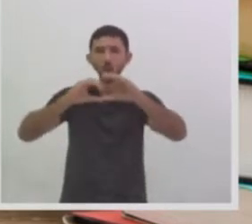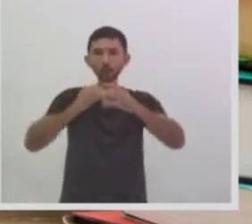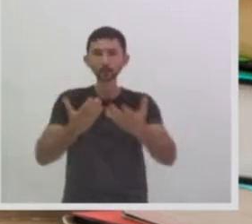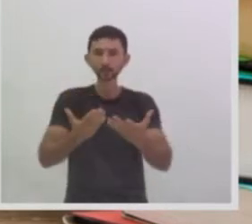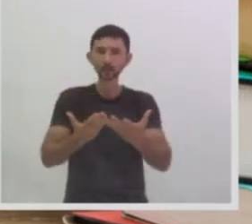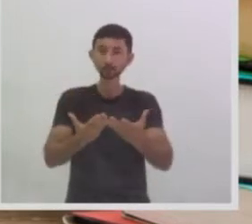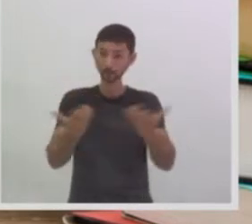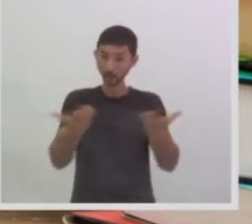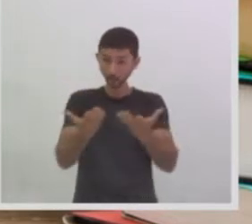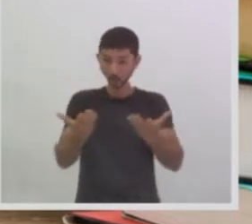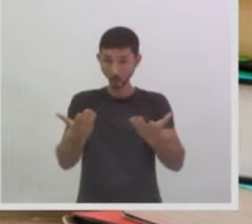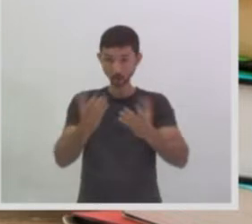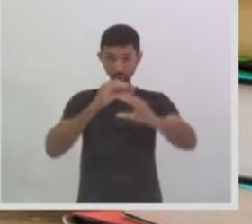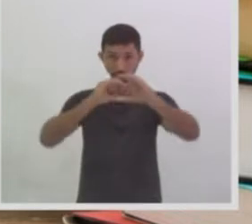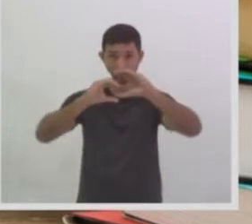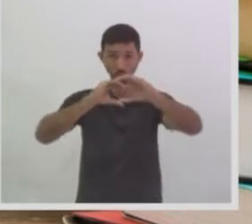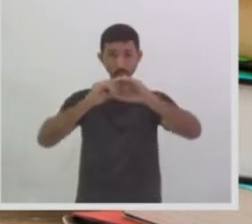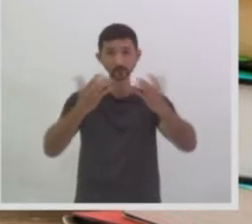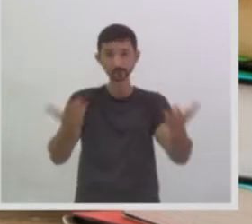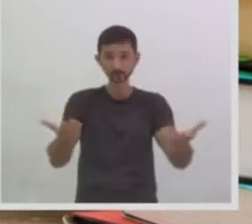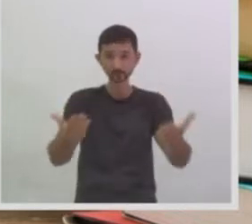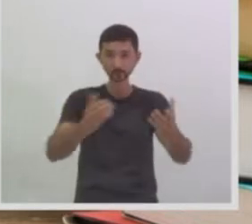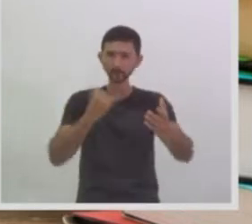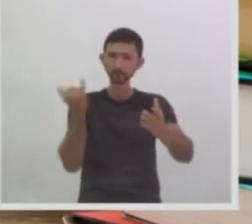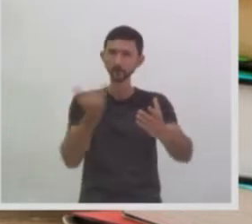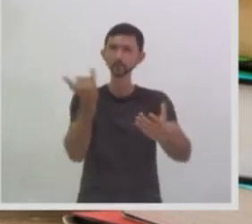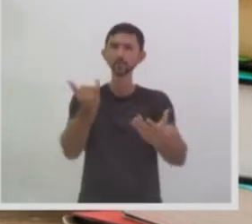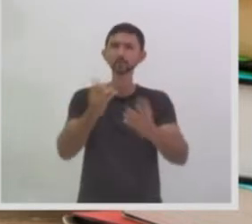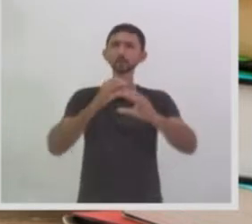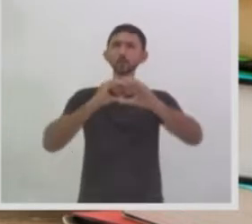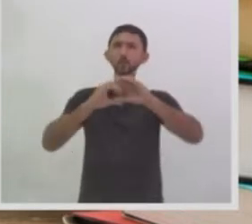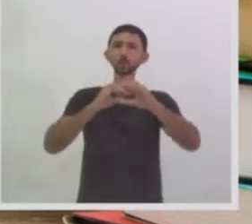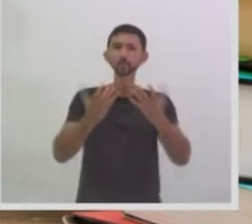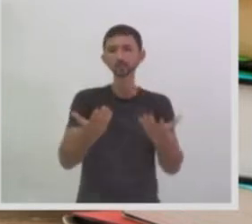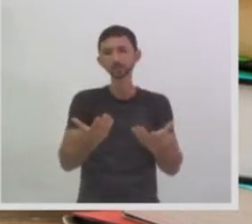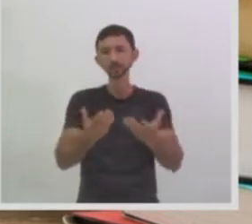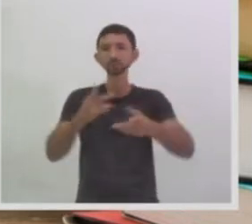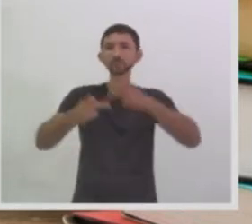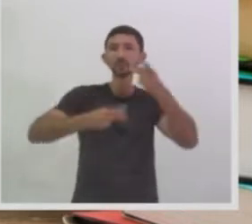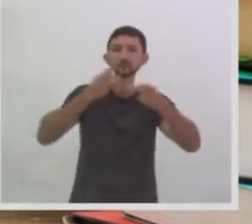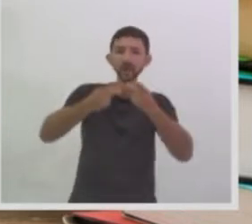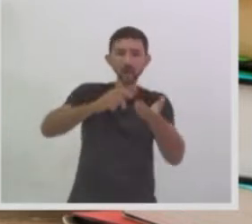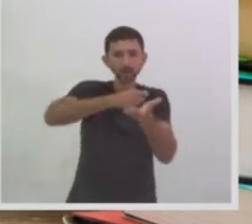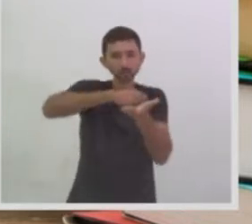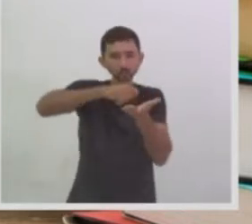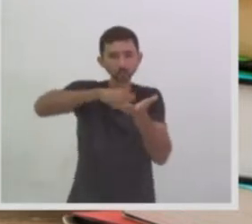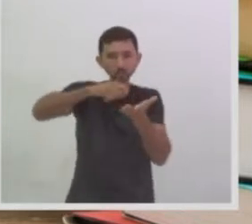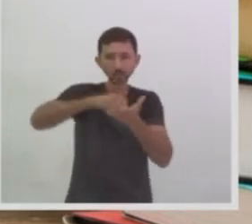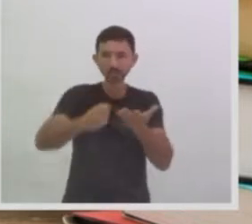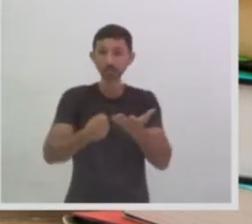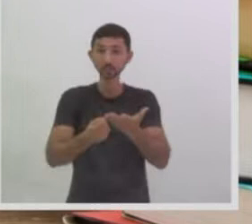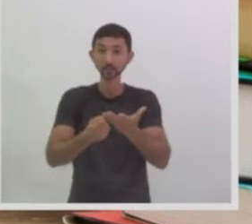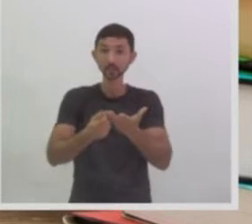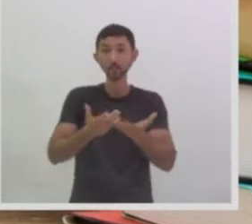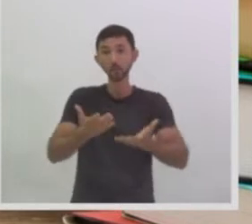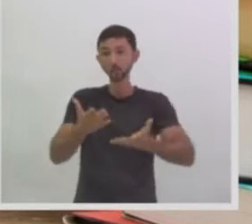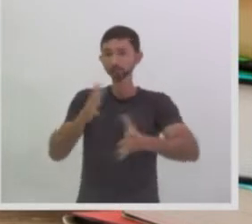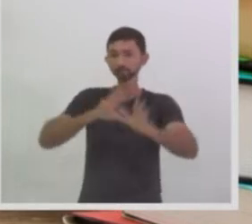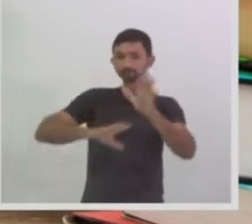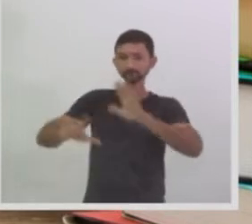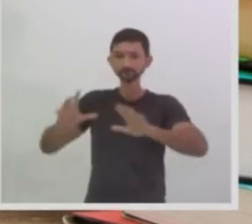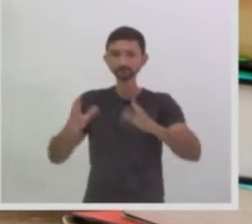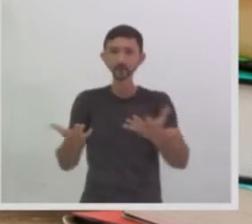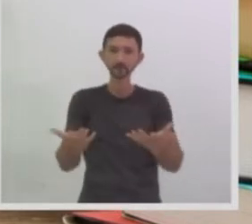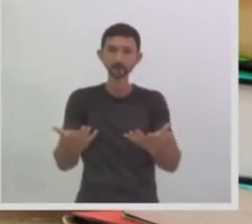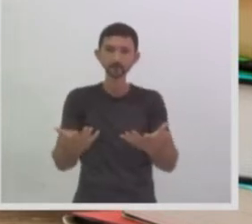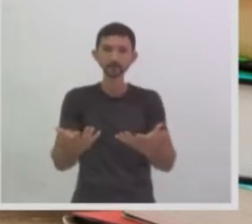estamos fazendo agora, tá? A comunicação pode ser feita da forma falada, escrita, através até de gestos, mas nós